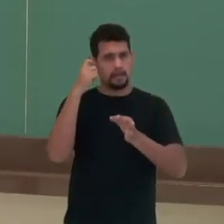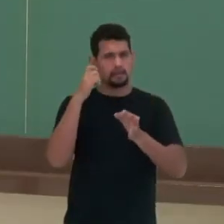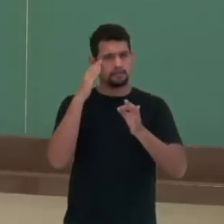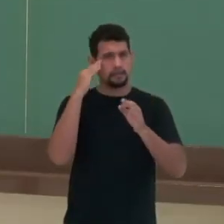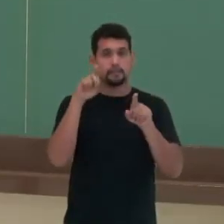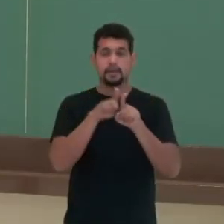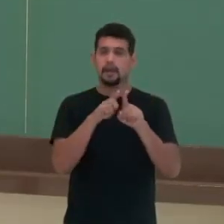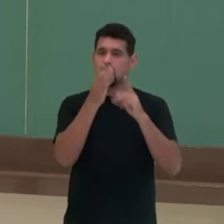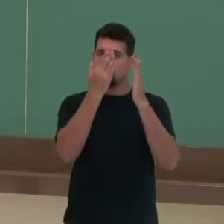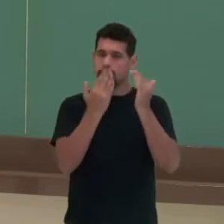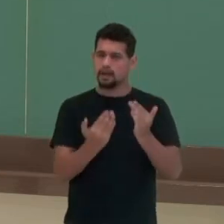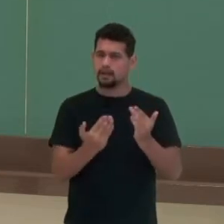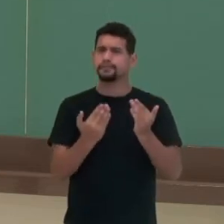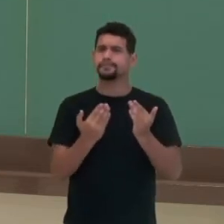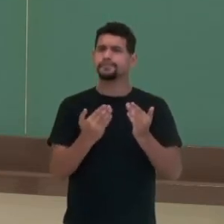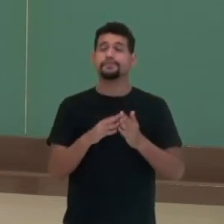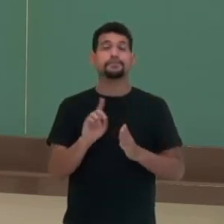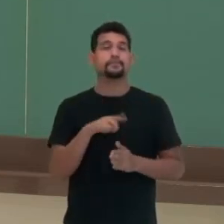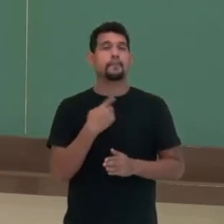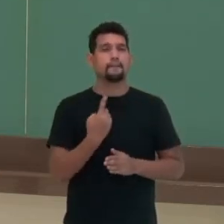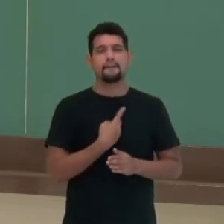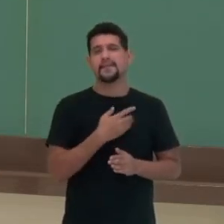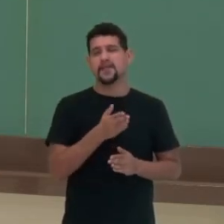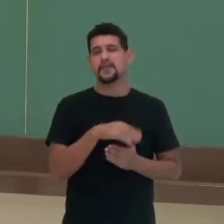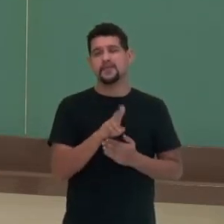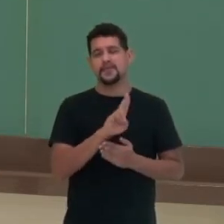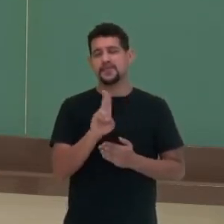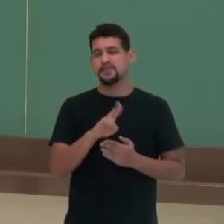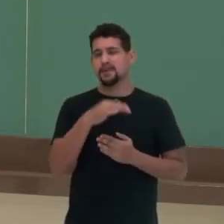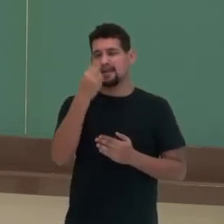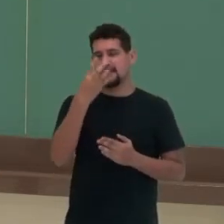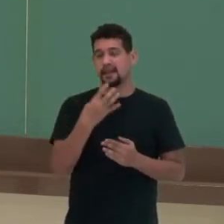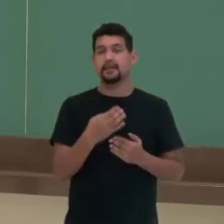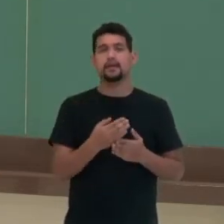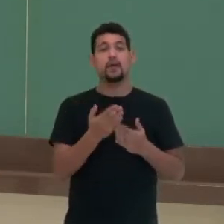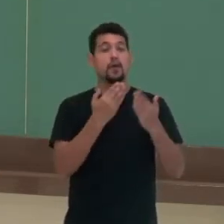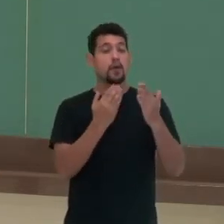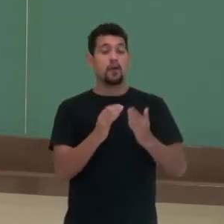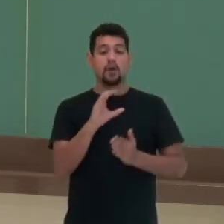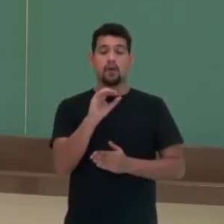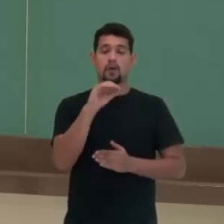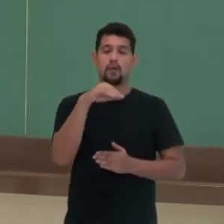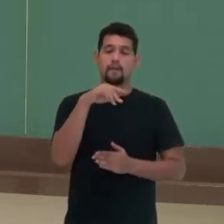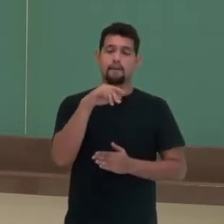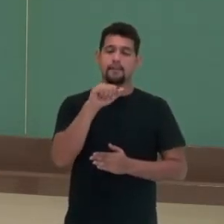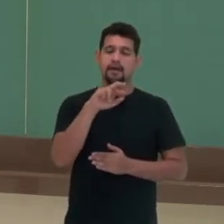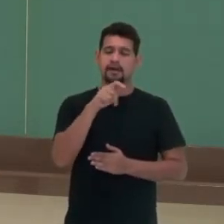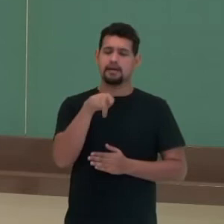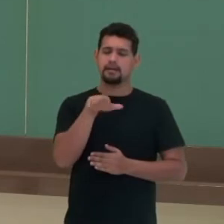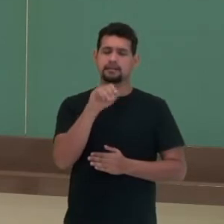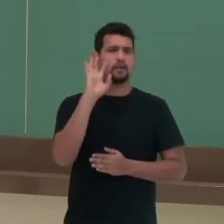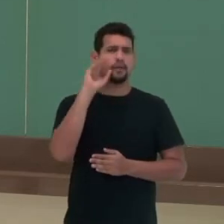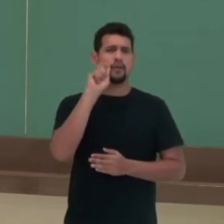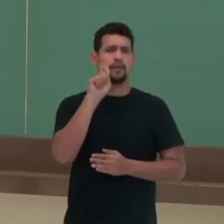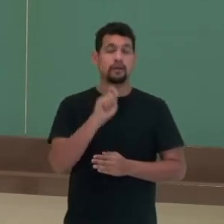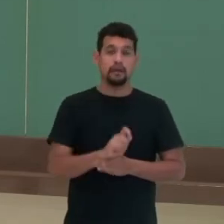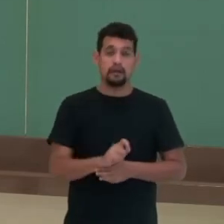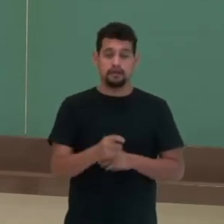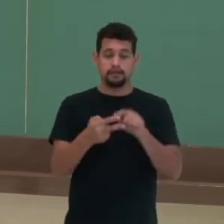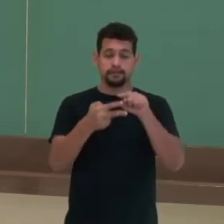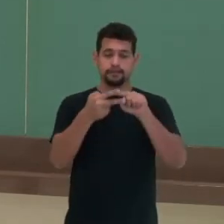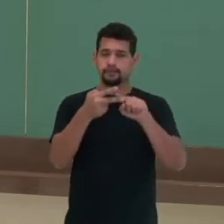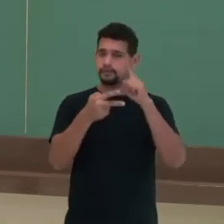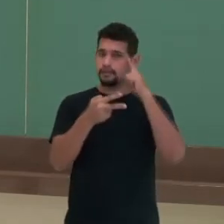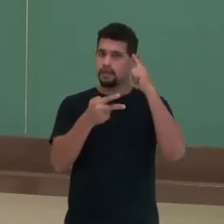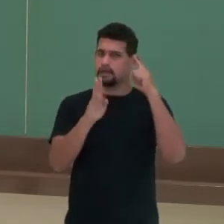Na comparação, como o próprio nome diz, comparação, o que acontece? Duas